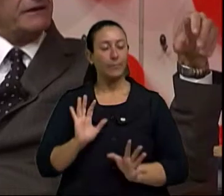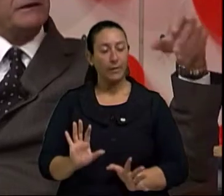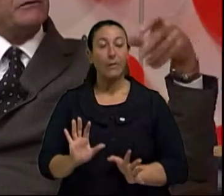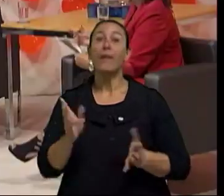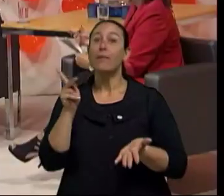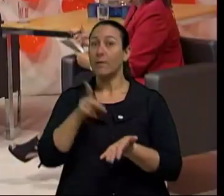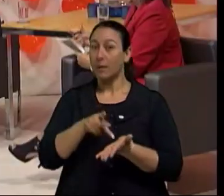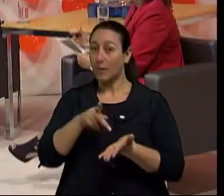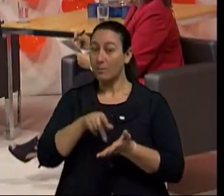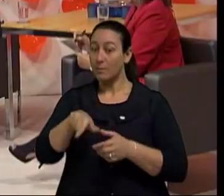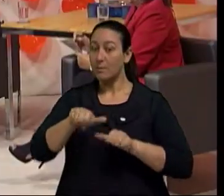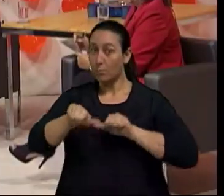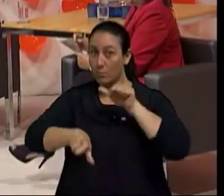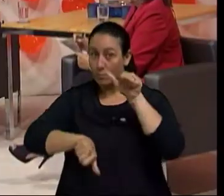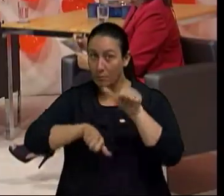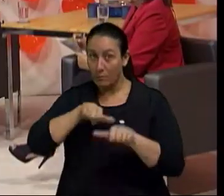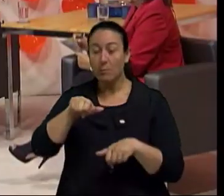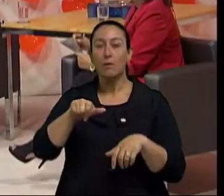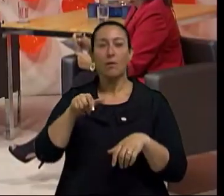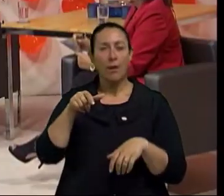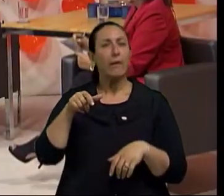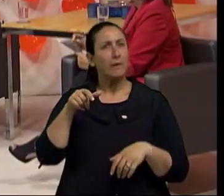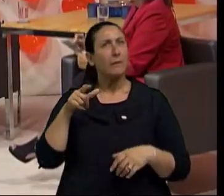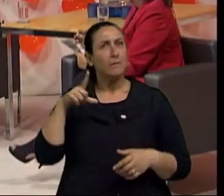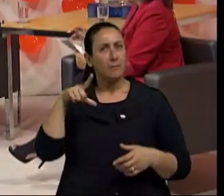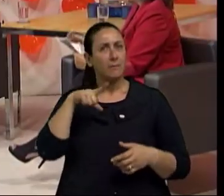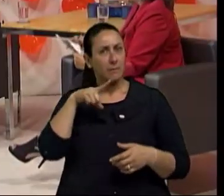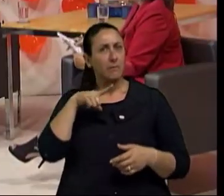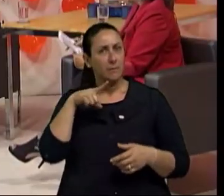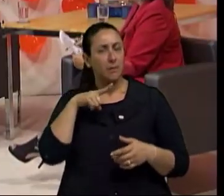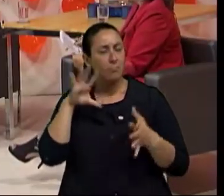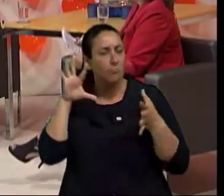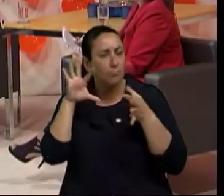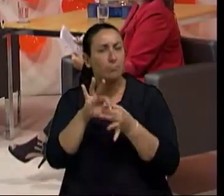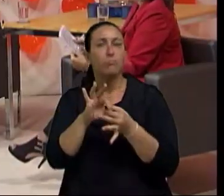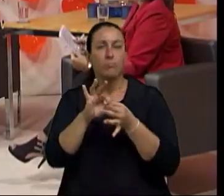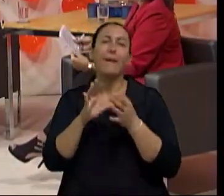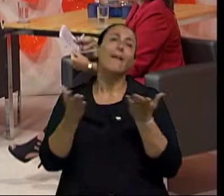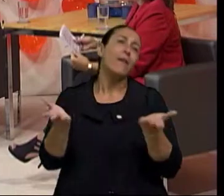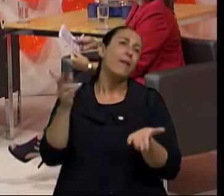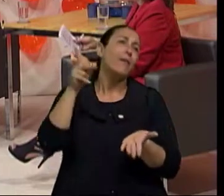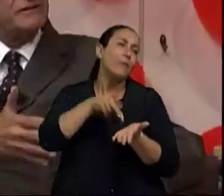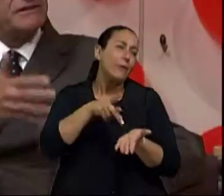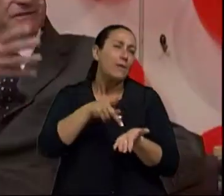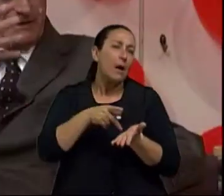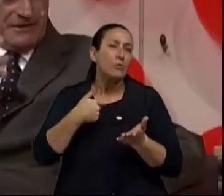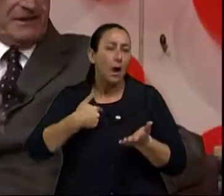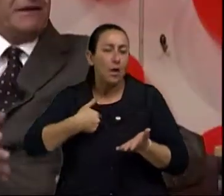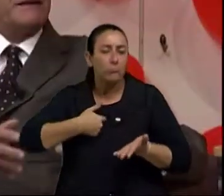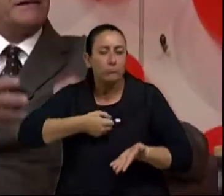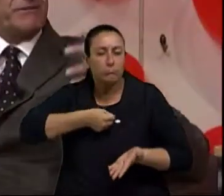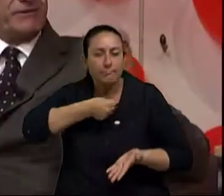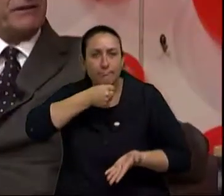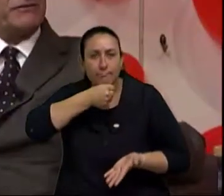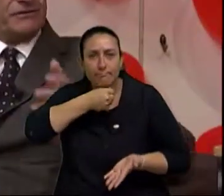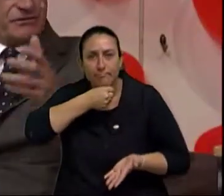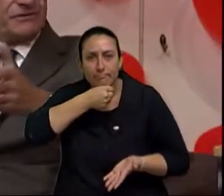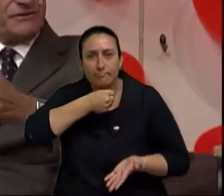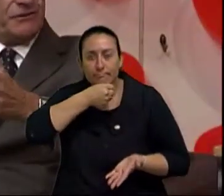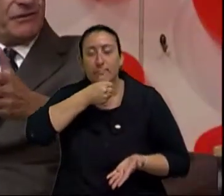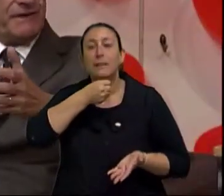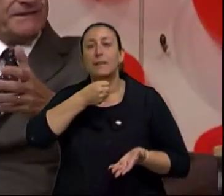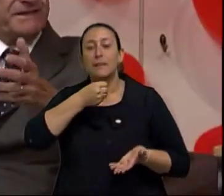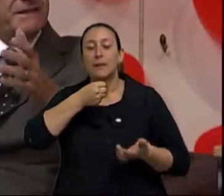Isabel, não são tão nítidas, tão visíveis, tão perceptíveis. Claro que à medida que eu vou envelhecendo, essas